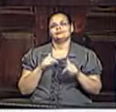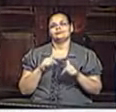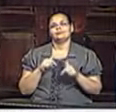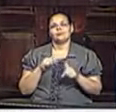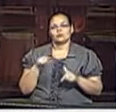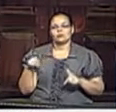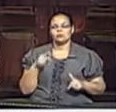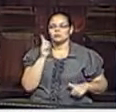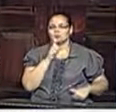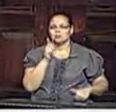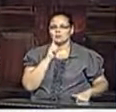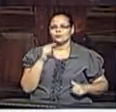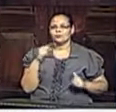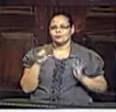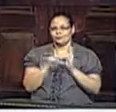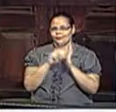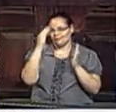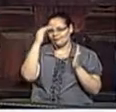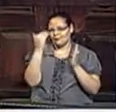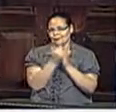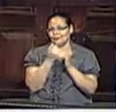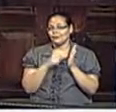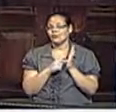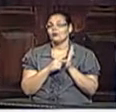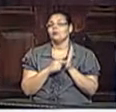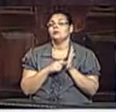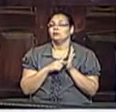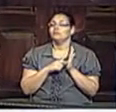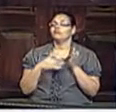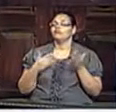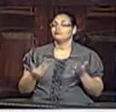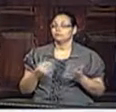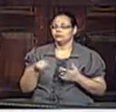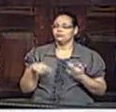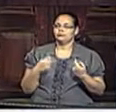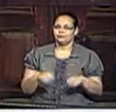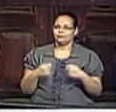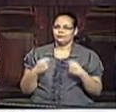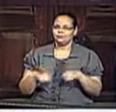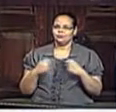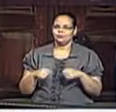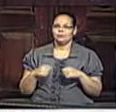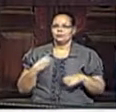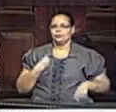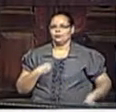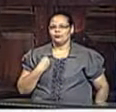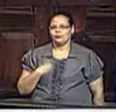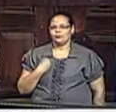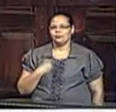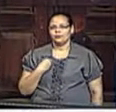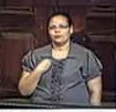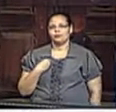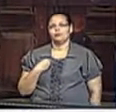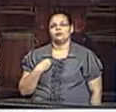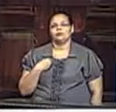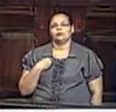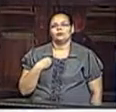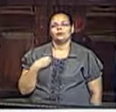para cumprir a legislação. Não há nenhuma perda, na verdade é uma questão que a gente tem que pensar na vida de quem empreende. Cada vez os